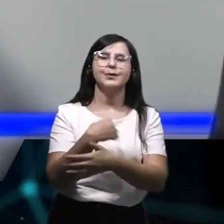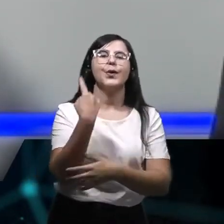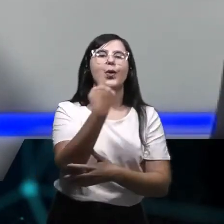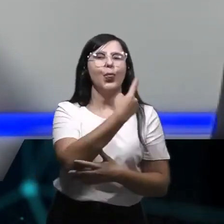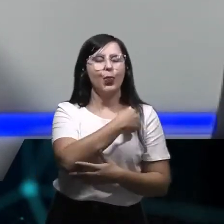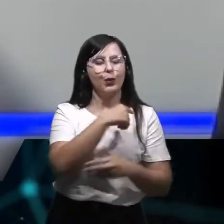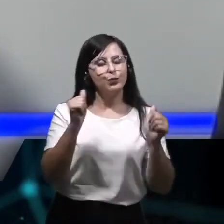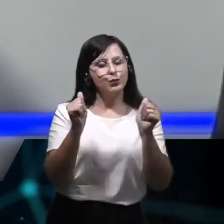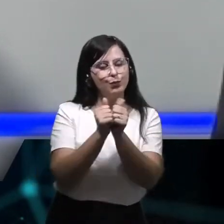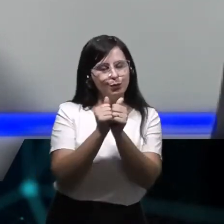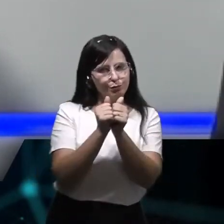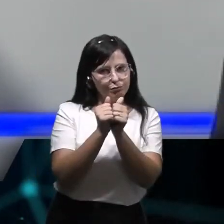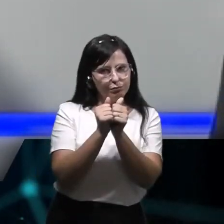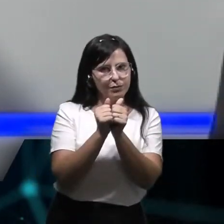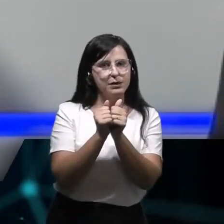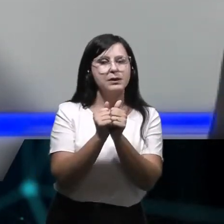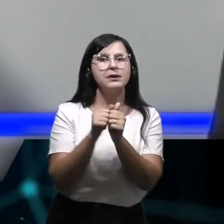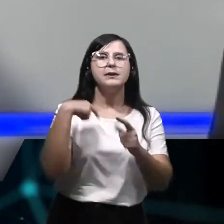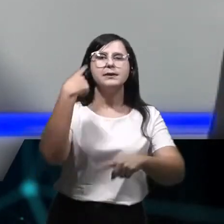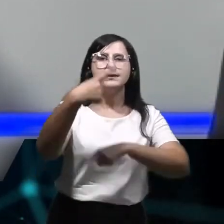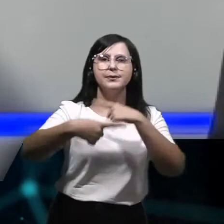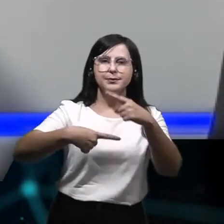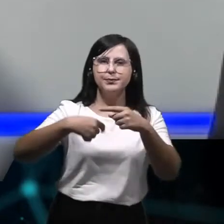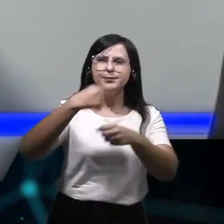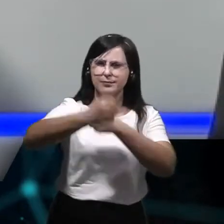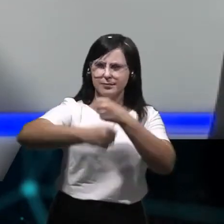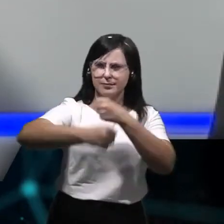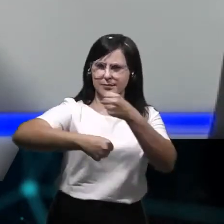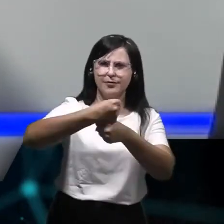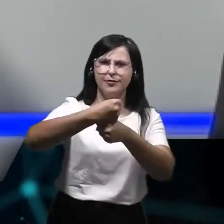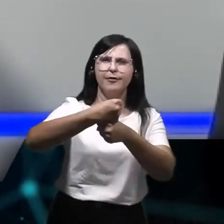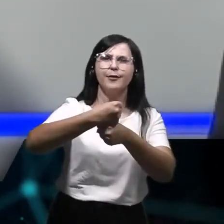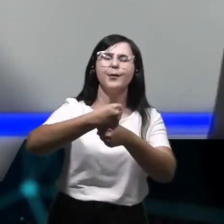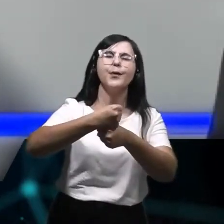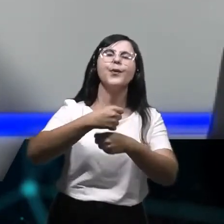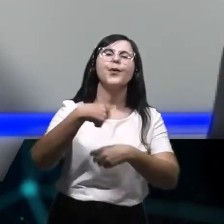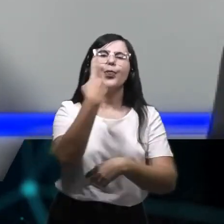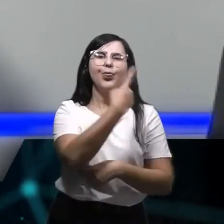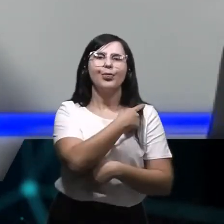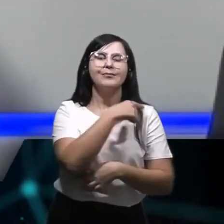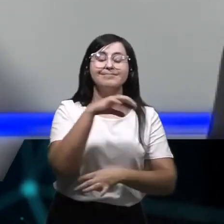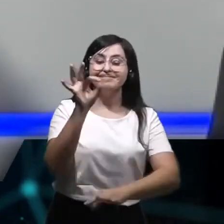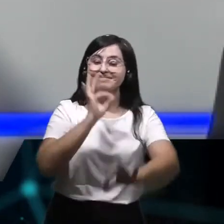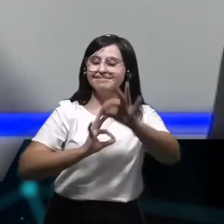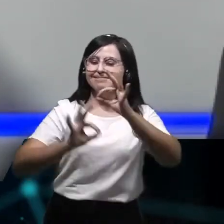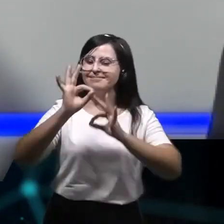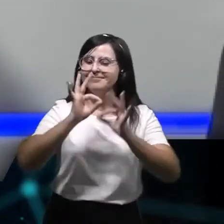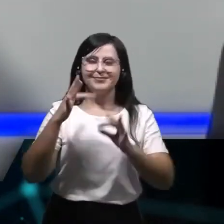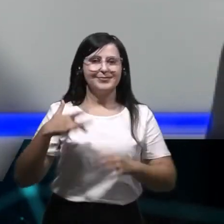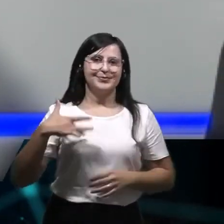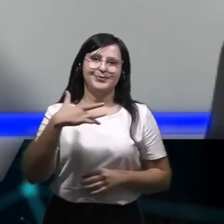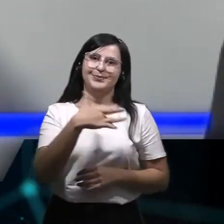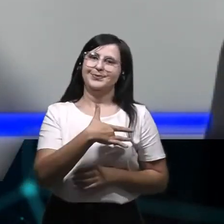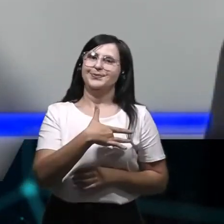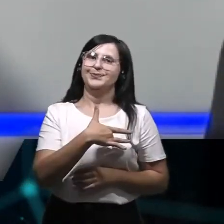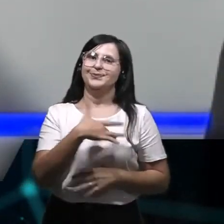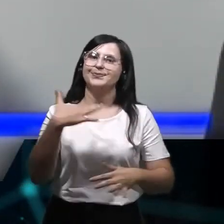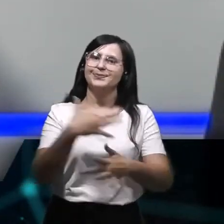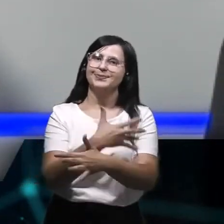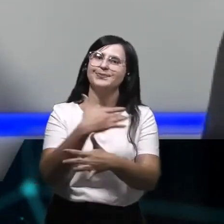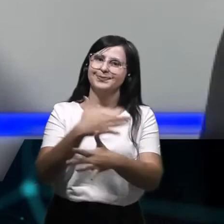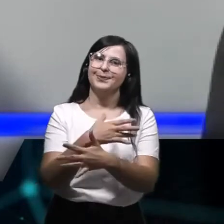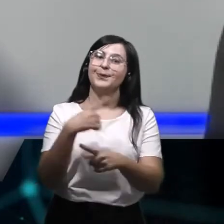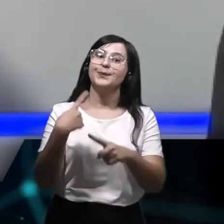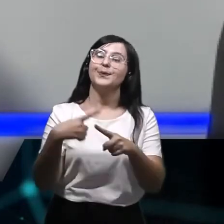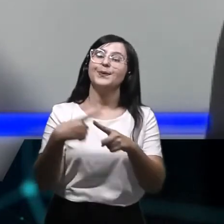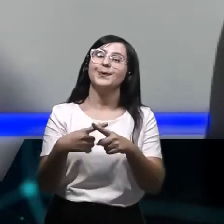eu e doutor Mesquita, a partir do ano que vem, na saúde, a gente vai revolucionar a saúde do município de Brejo do Amado Deus, que a gente quer o